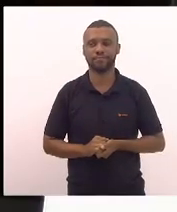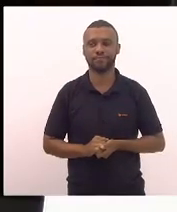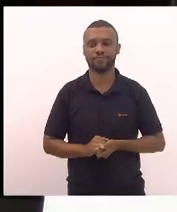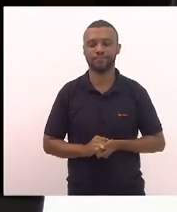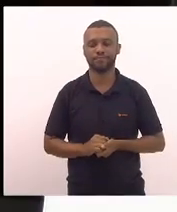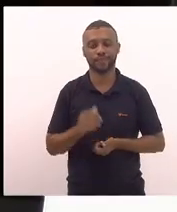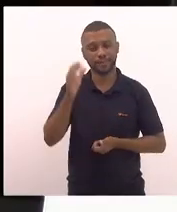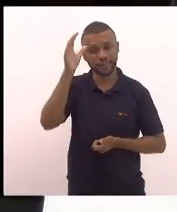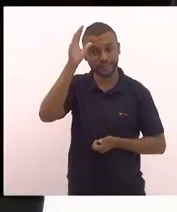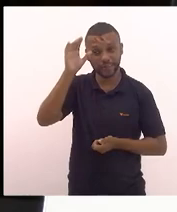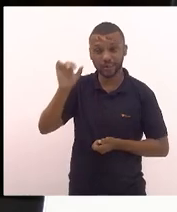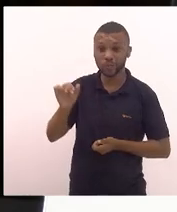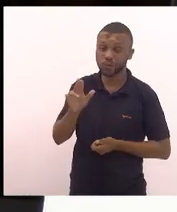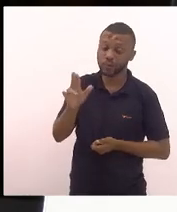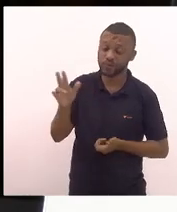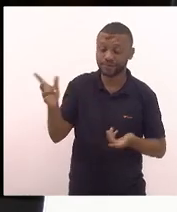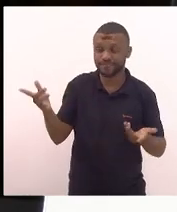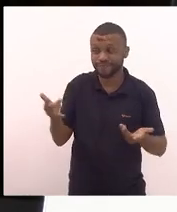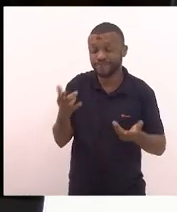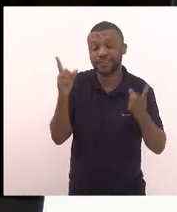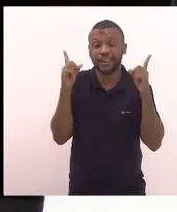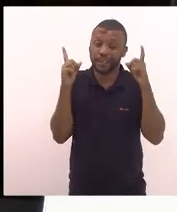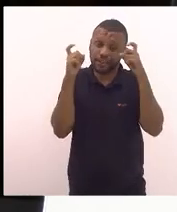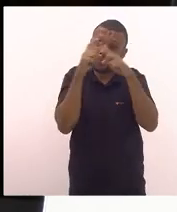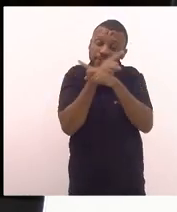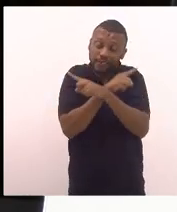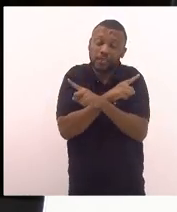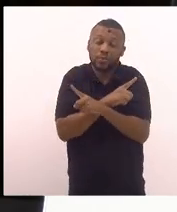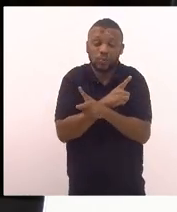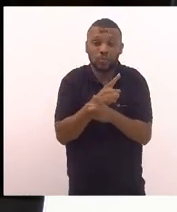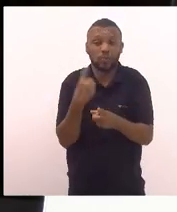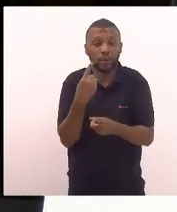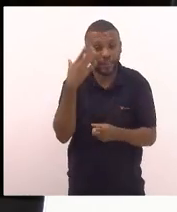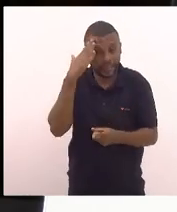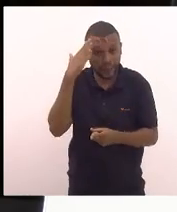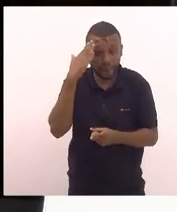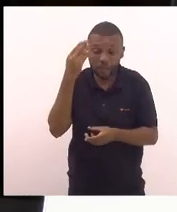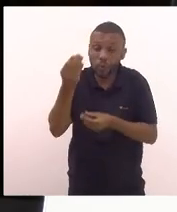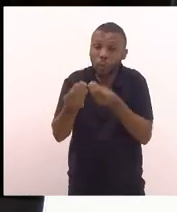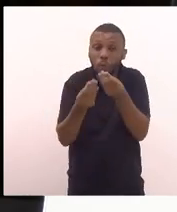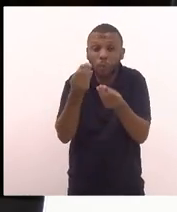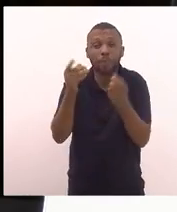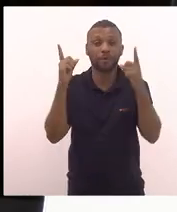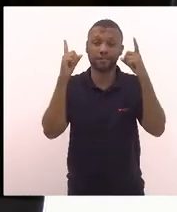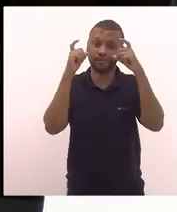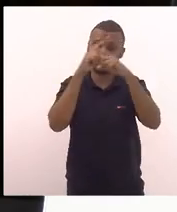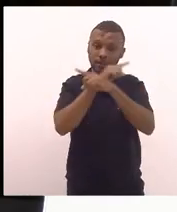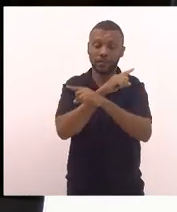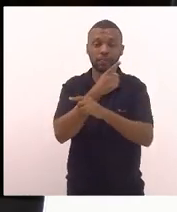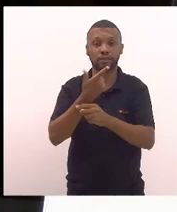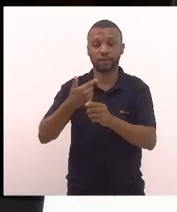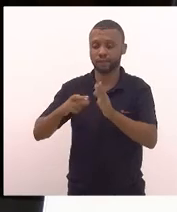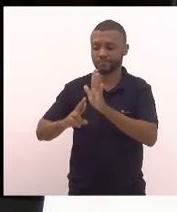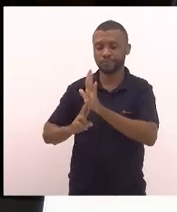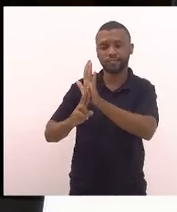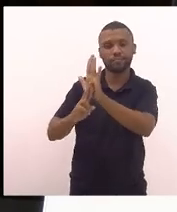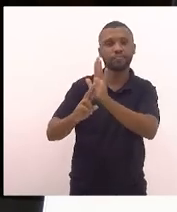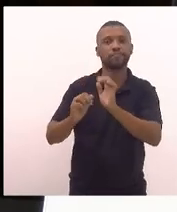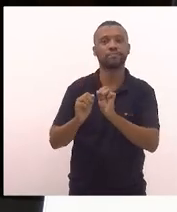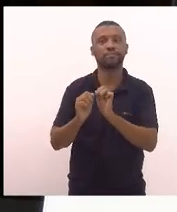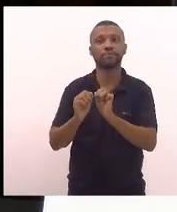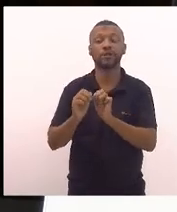Tia Ju, difícil. A gente sabe o quanto é difícil. Eu represento aqui todas